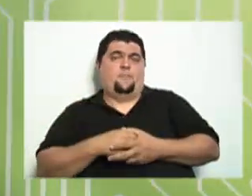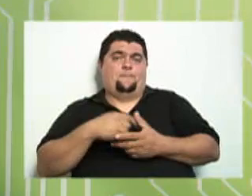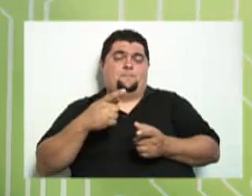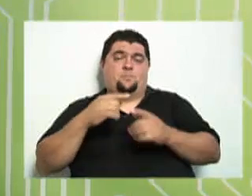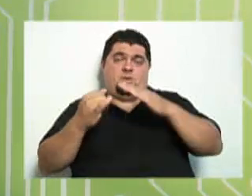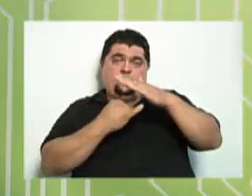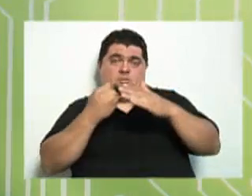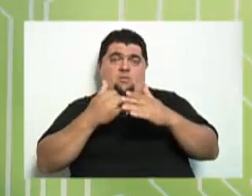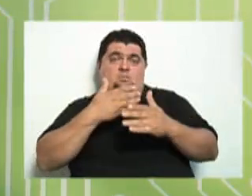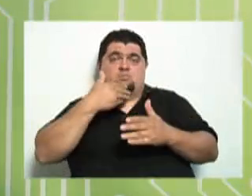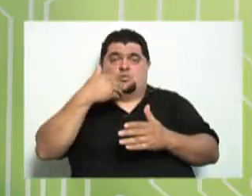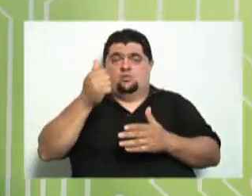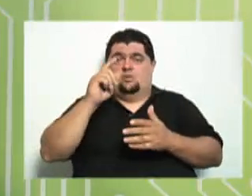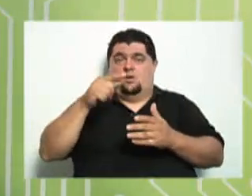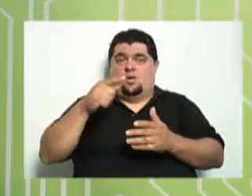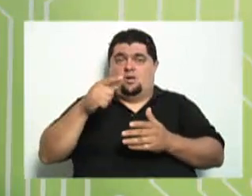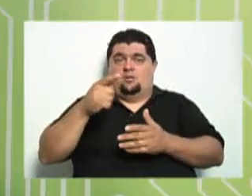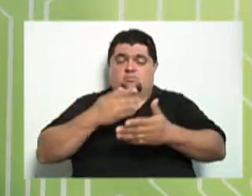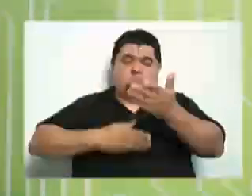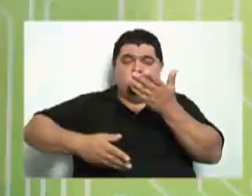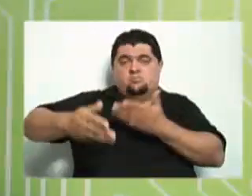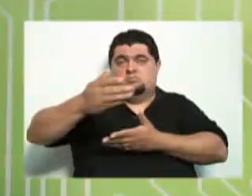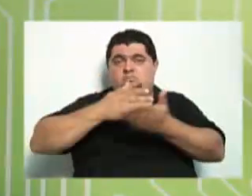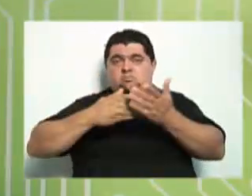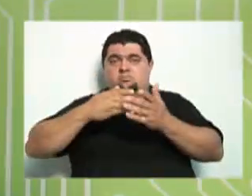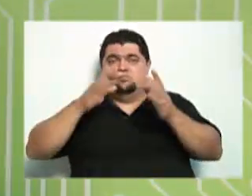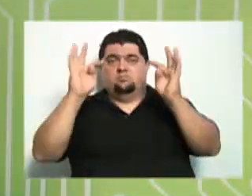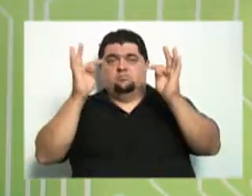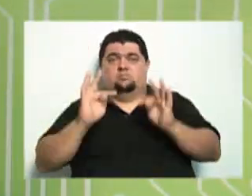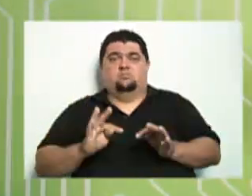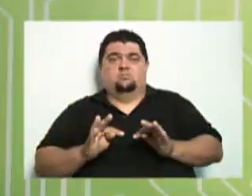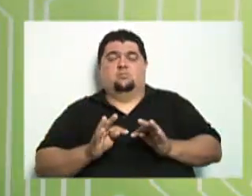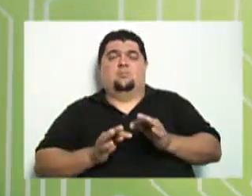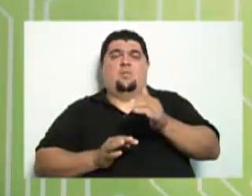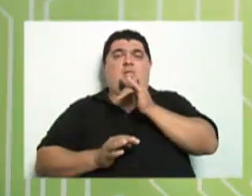uma instituição que busca o progresso tecnológico. Por exemplo, as